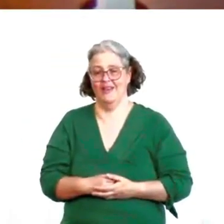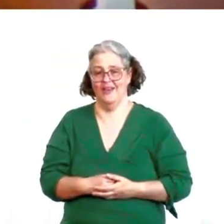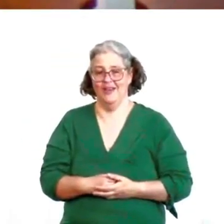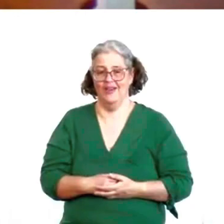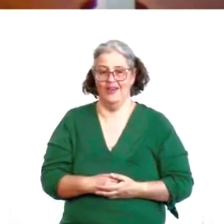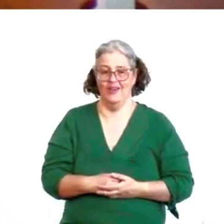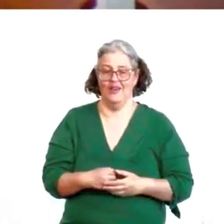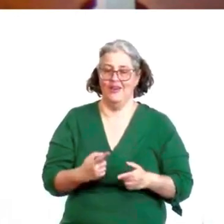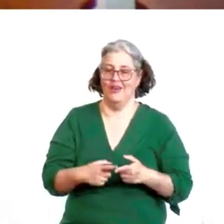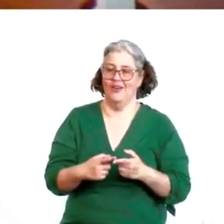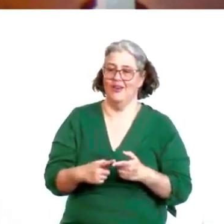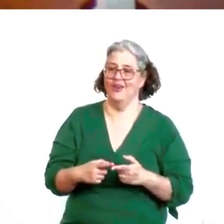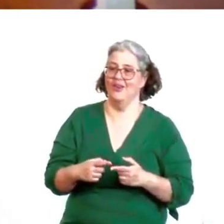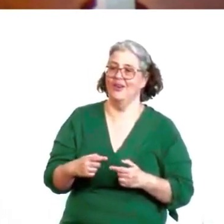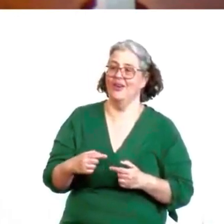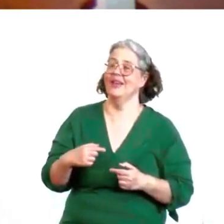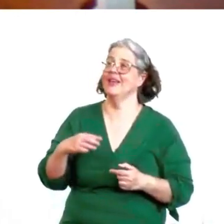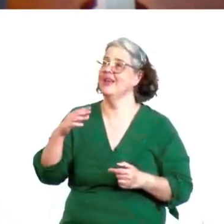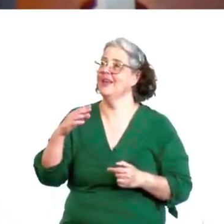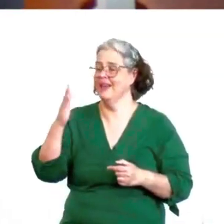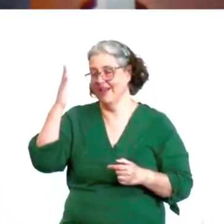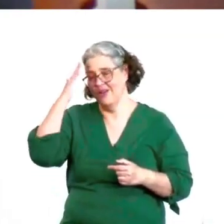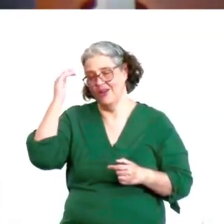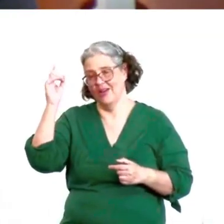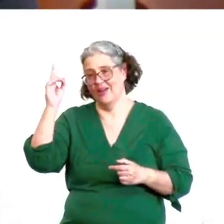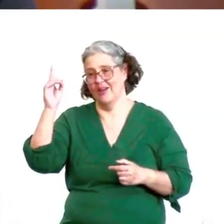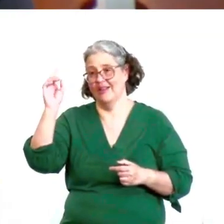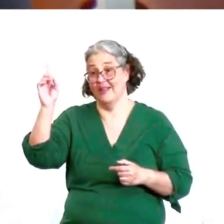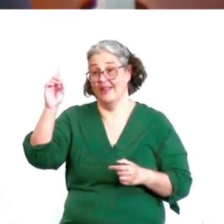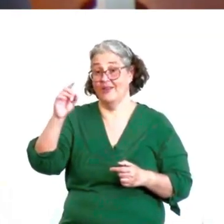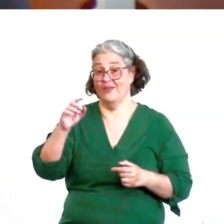Deus separou para os seus.